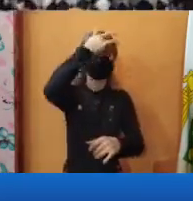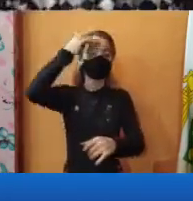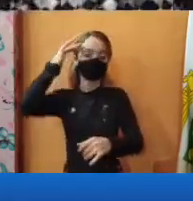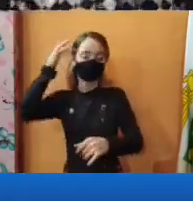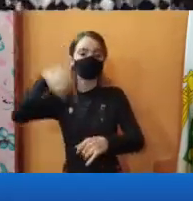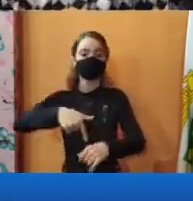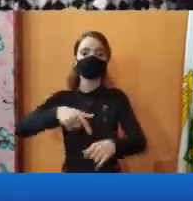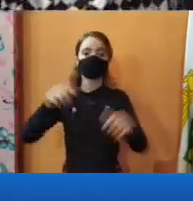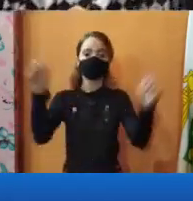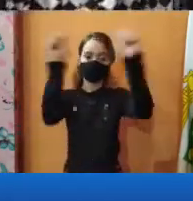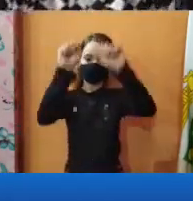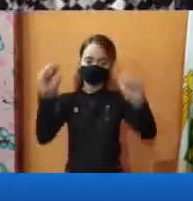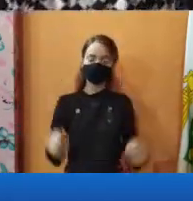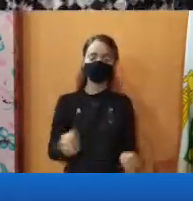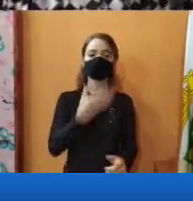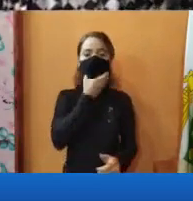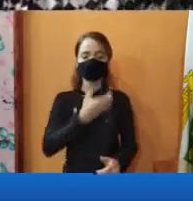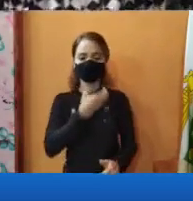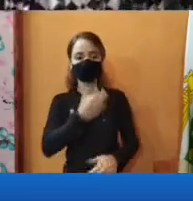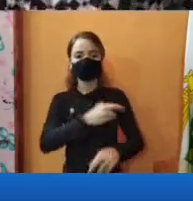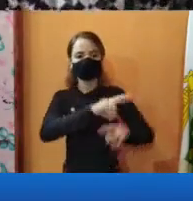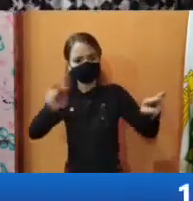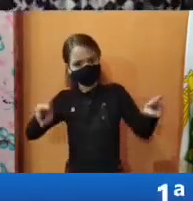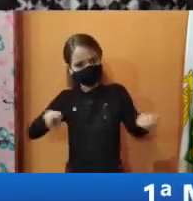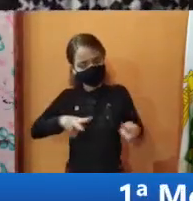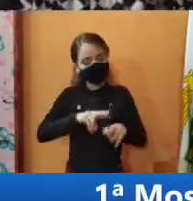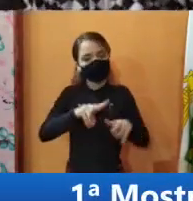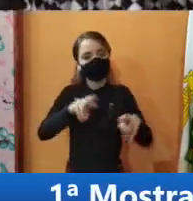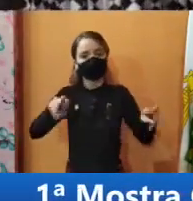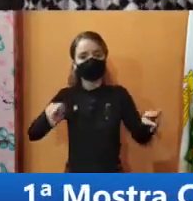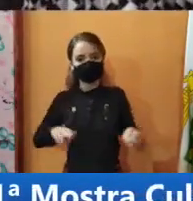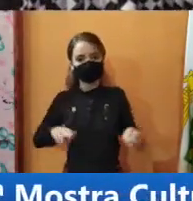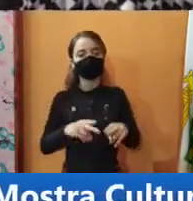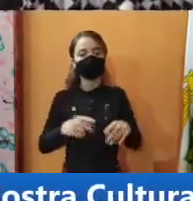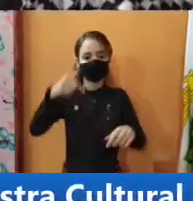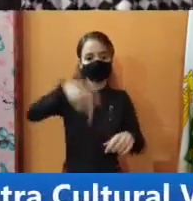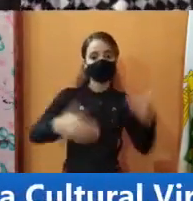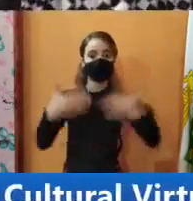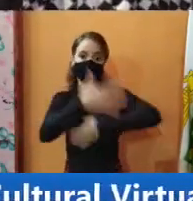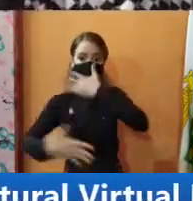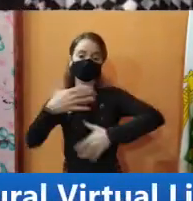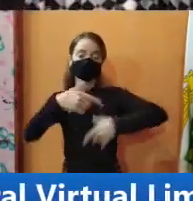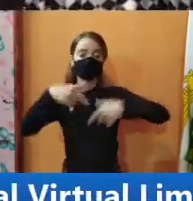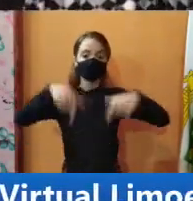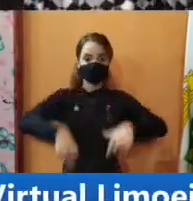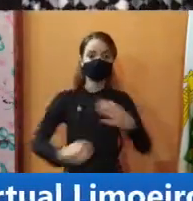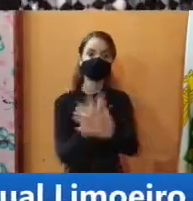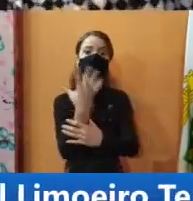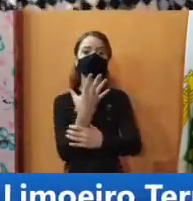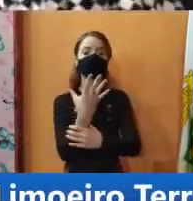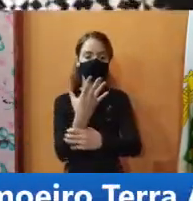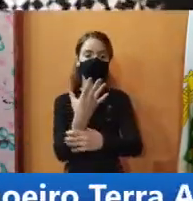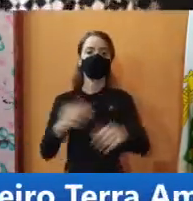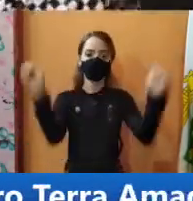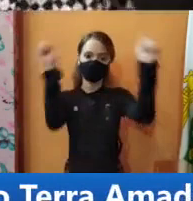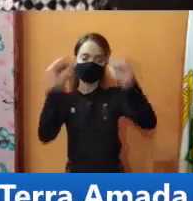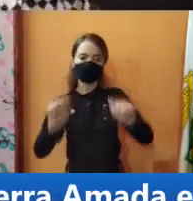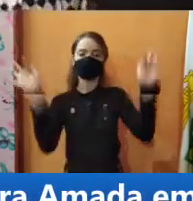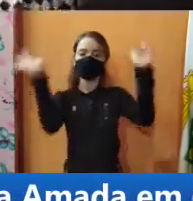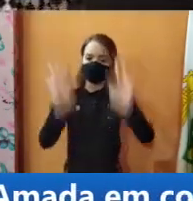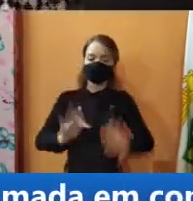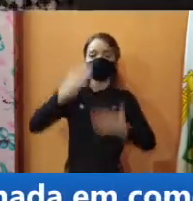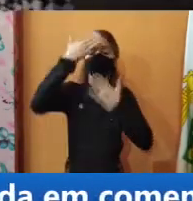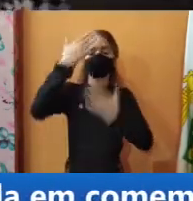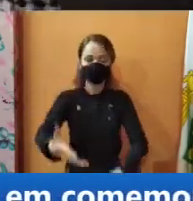Teté e ao Bolinha e a Roseles, né, que são os mestres daqui da casa, que nós estamos felizes, sim. E